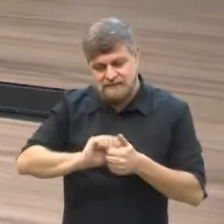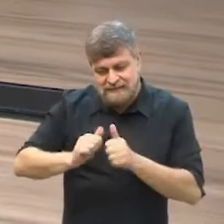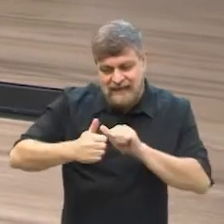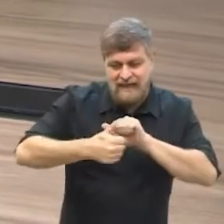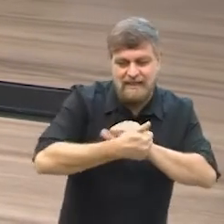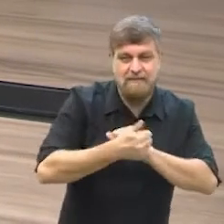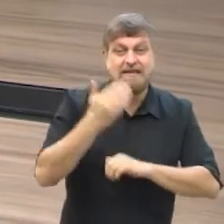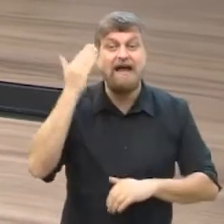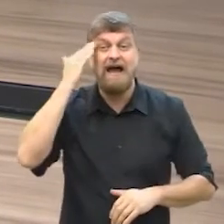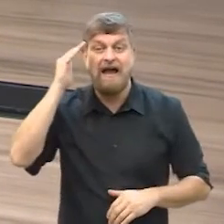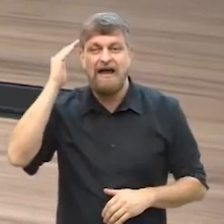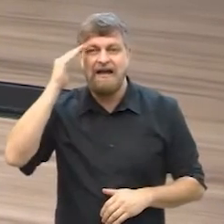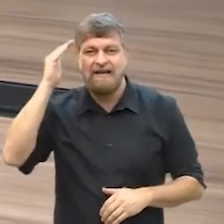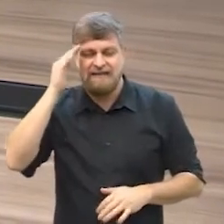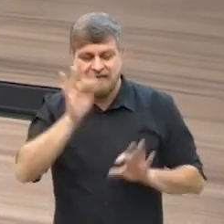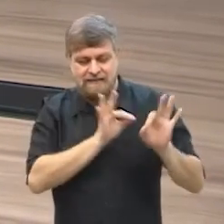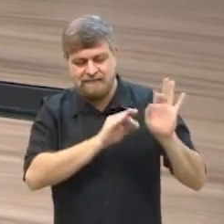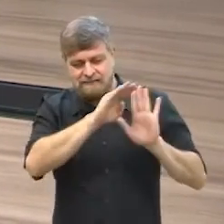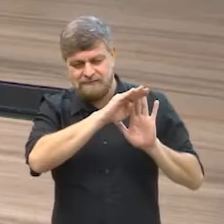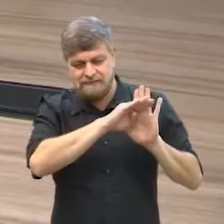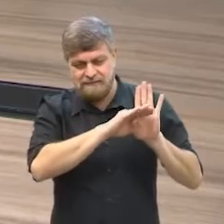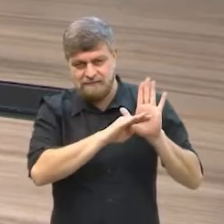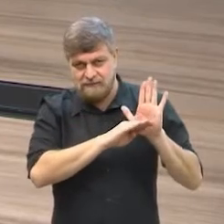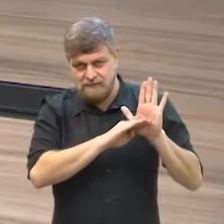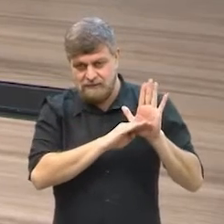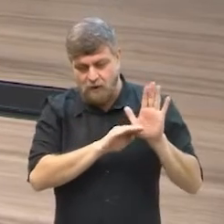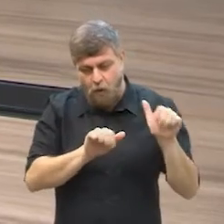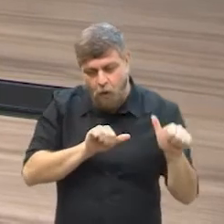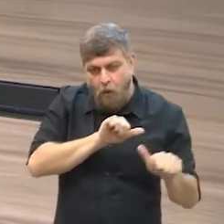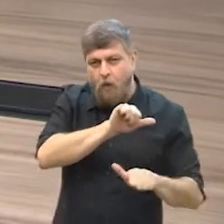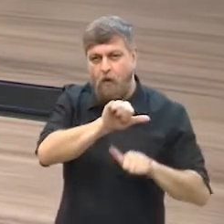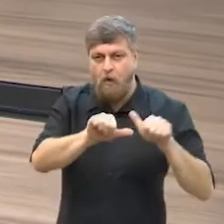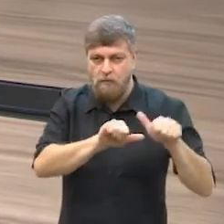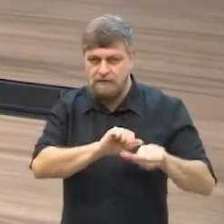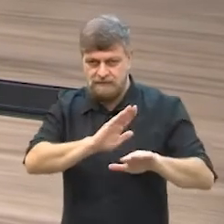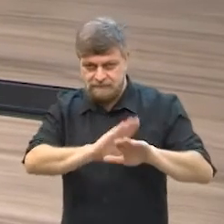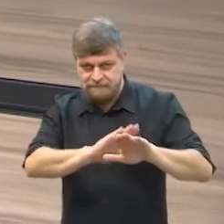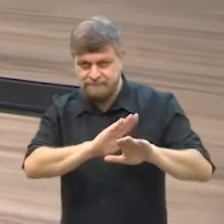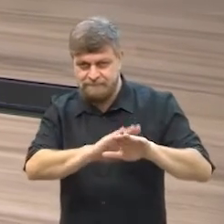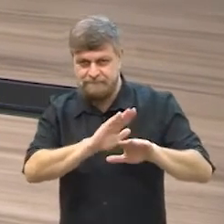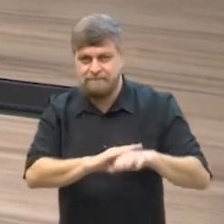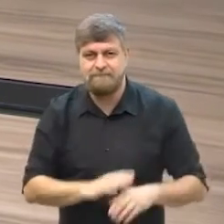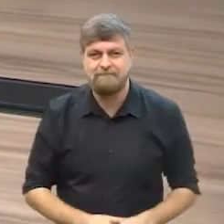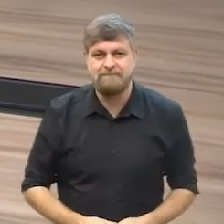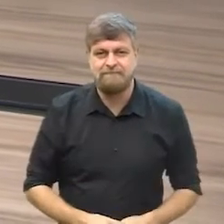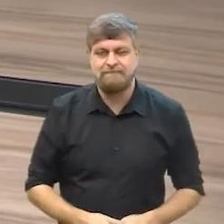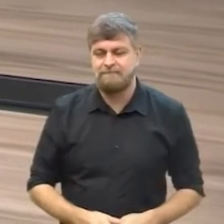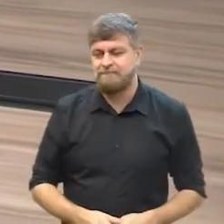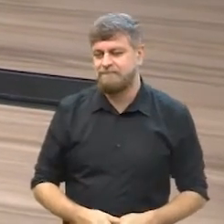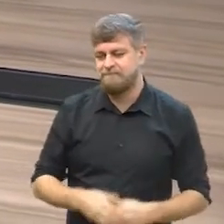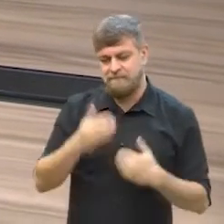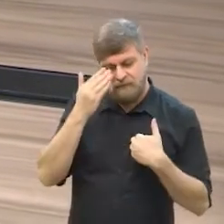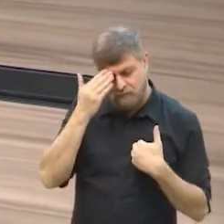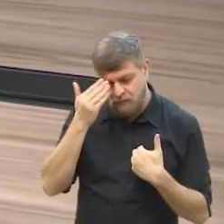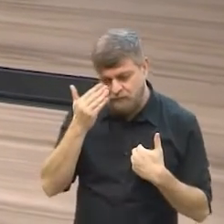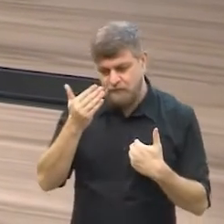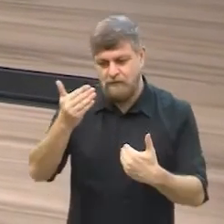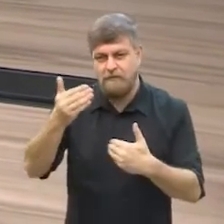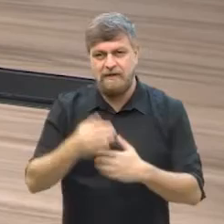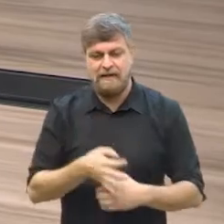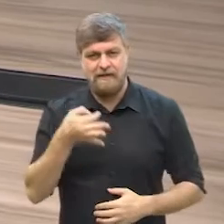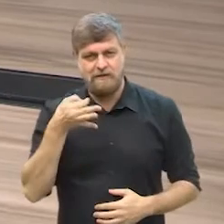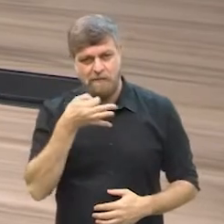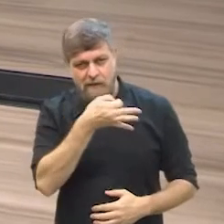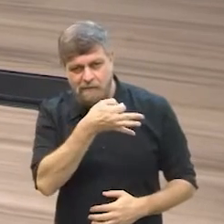se adaptar e entender e se planejar ou fazer micros planejamentos. É isso. Johnny Oliveira, muito